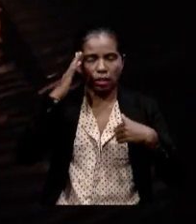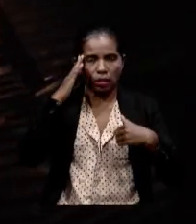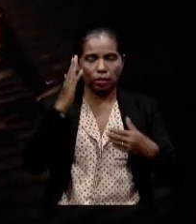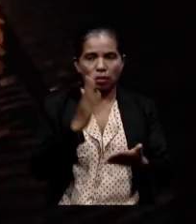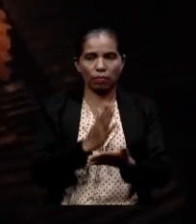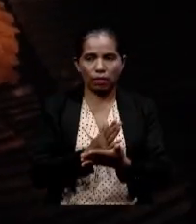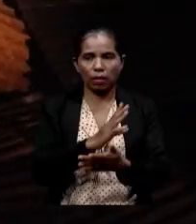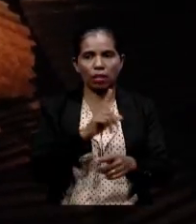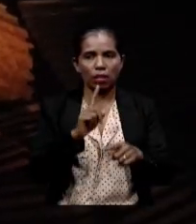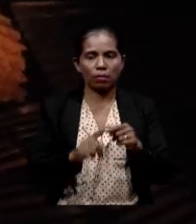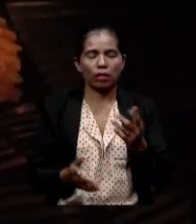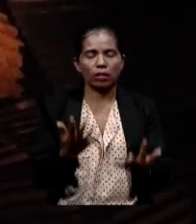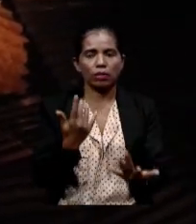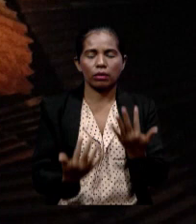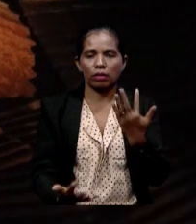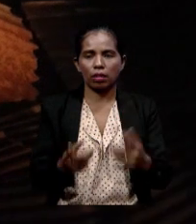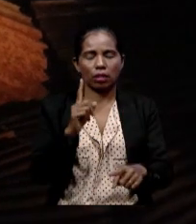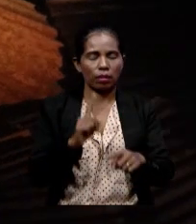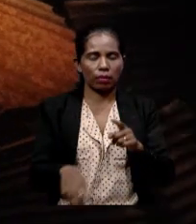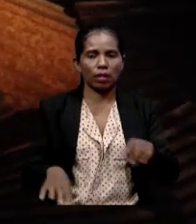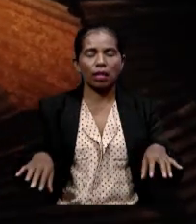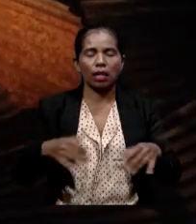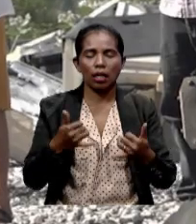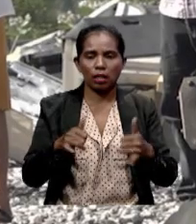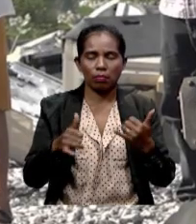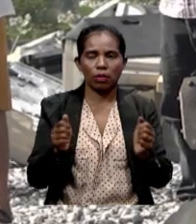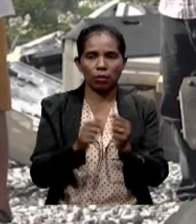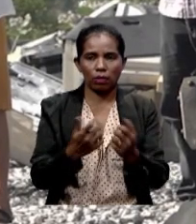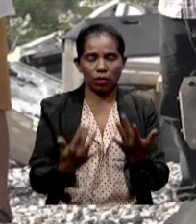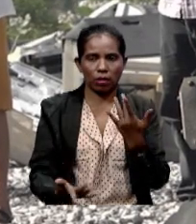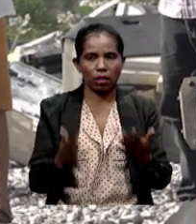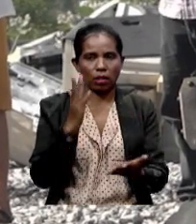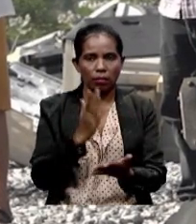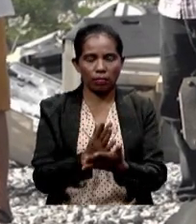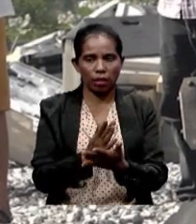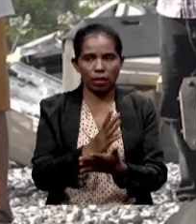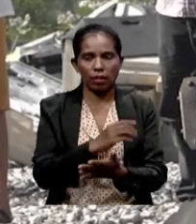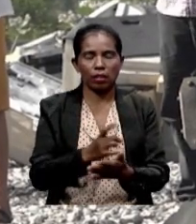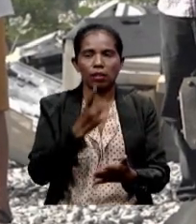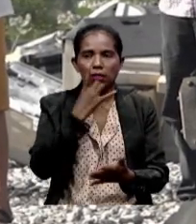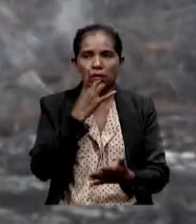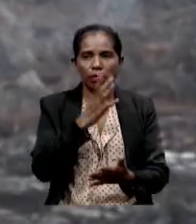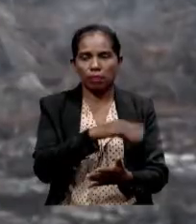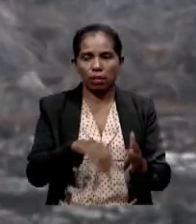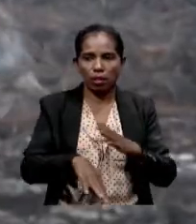prevenção, labele sunurai arbiro, labele halimar ho ahi. Mai bet tengki hamate kontador elektrisidade